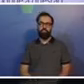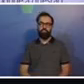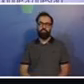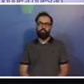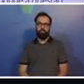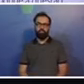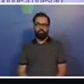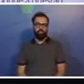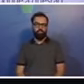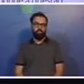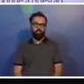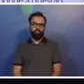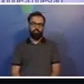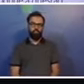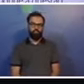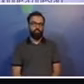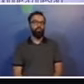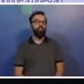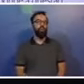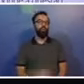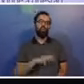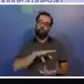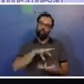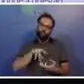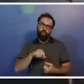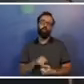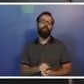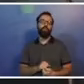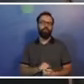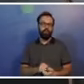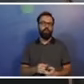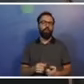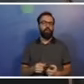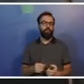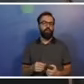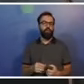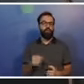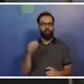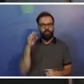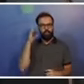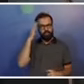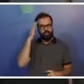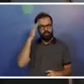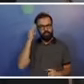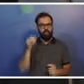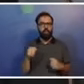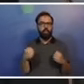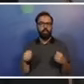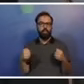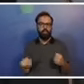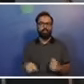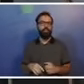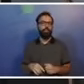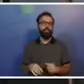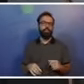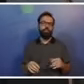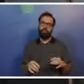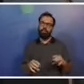Então, pessoal, resumindo, tudo que a gente precisa saber para resolver um problema, a gente já tem